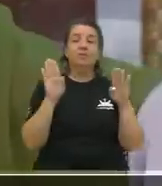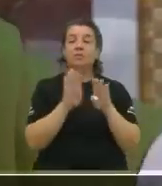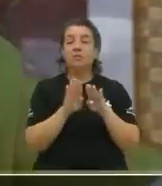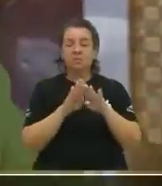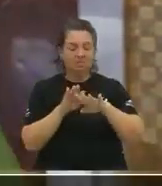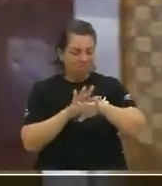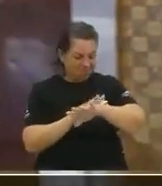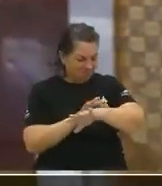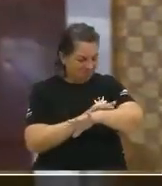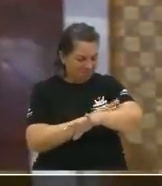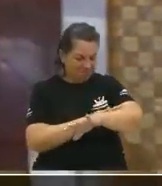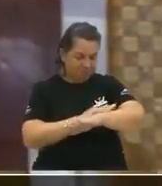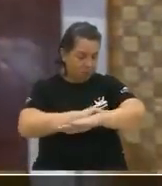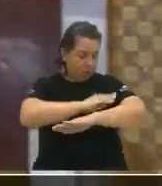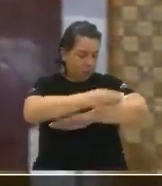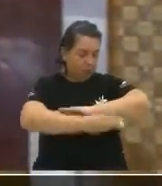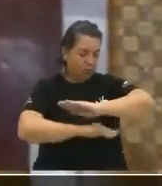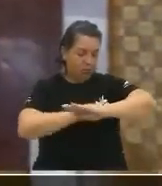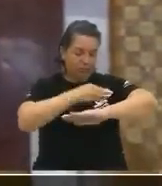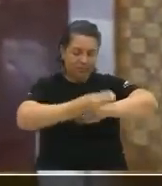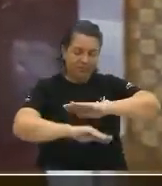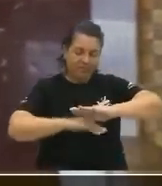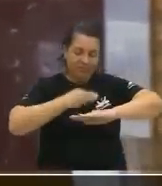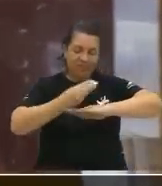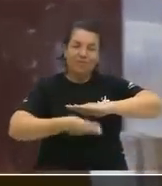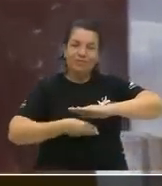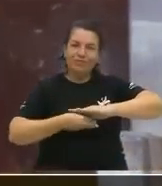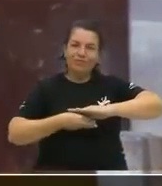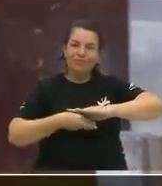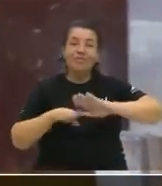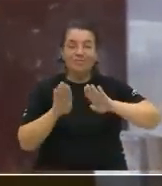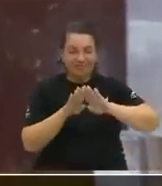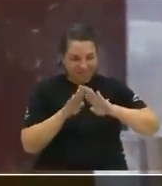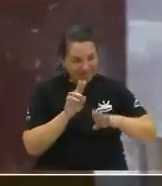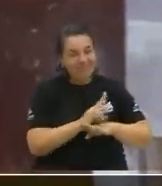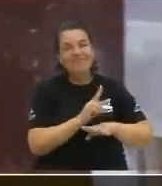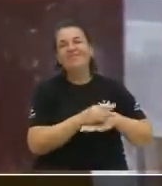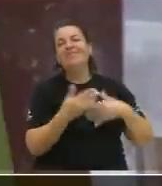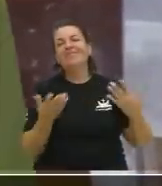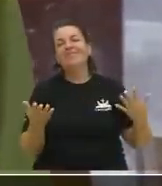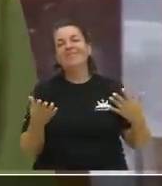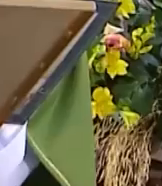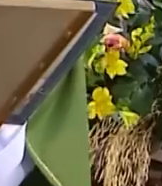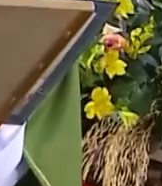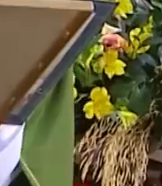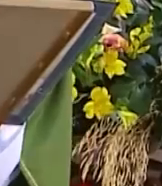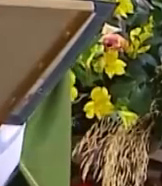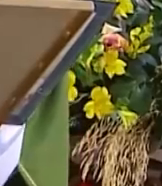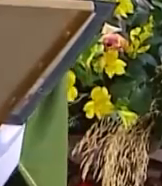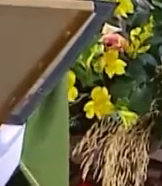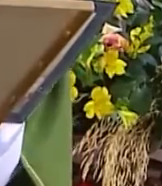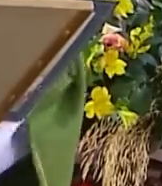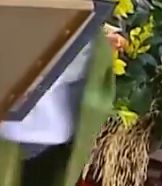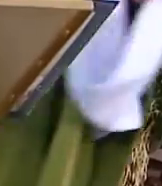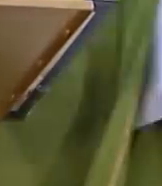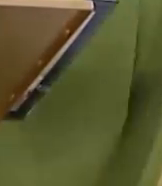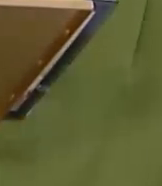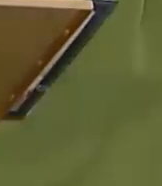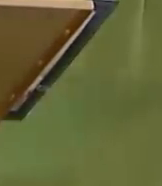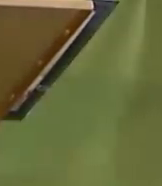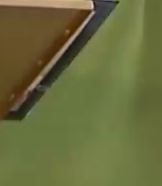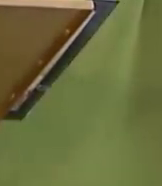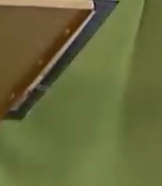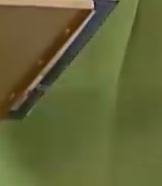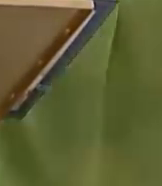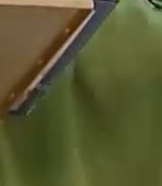enfaixarei suas feridas, às extraviadas trarei de volta para o rebanho. O que